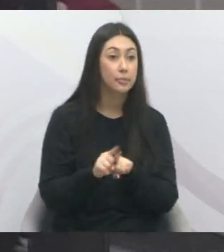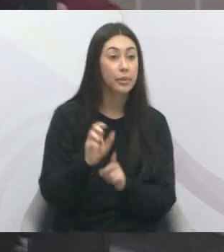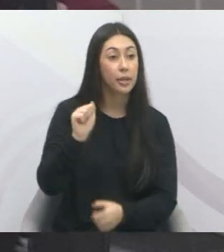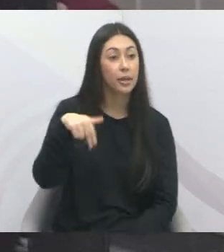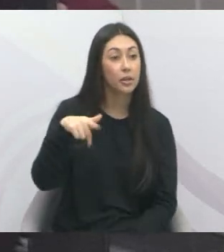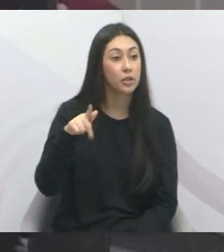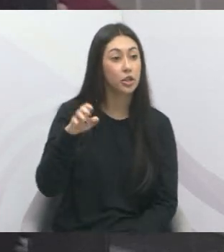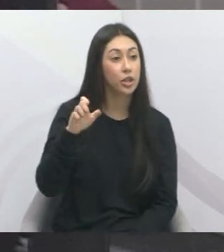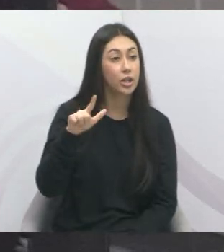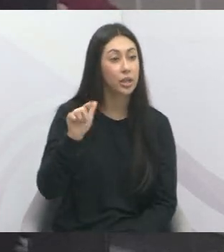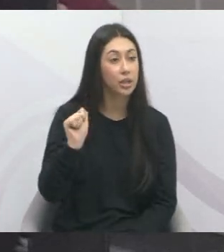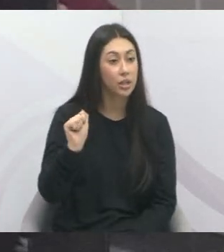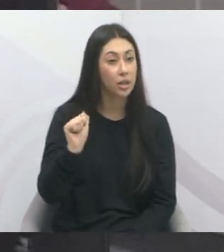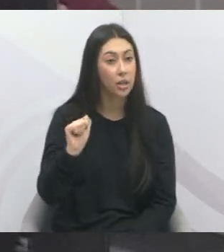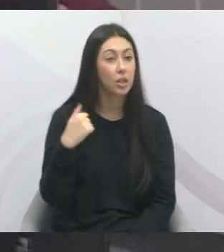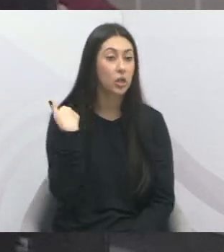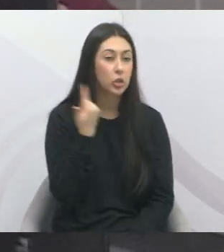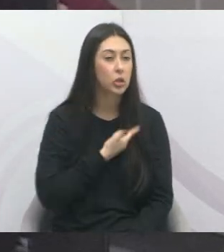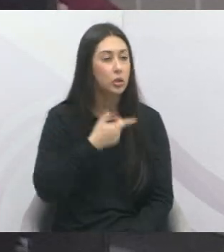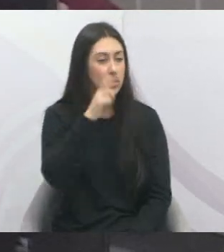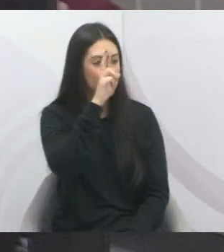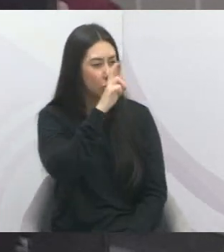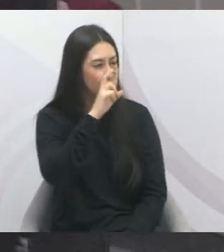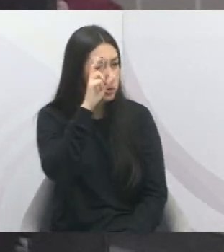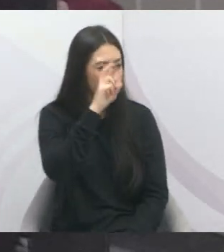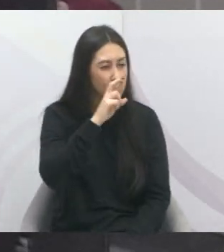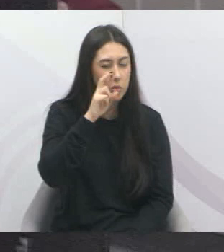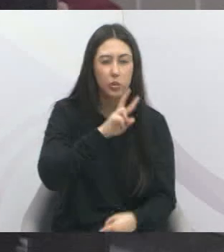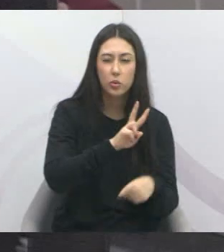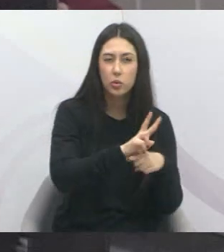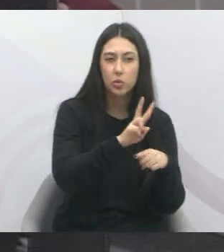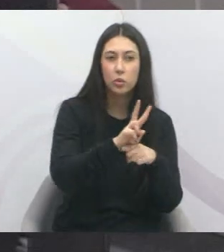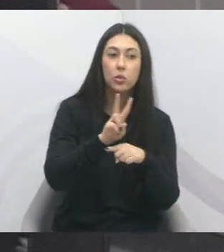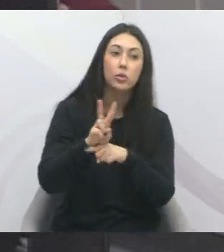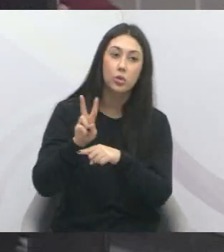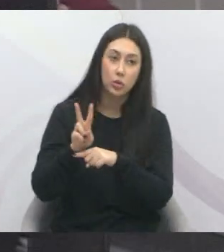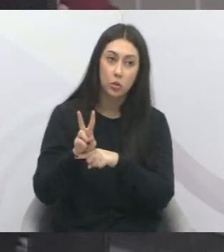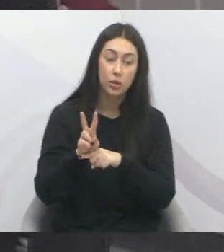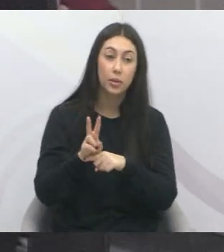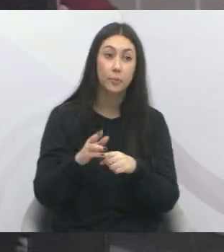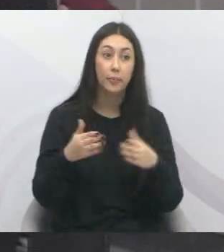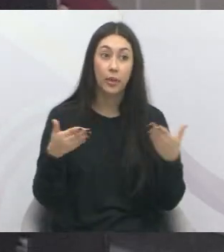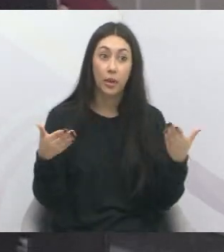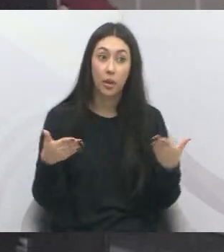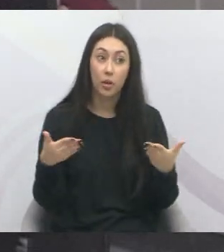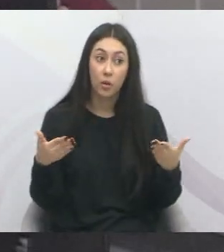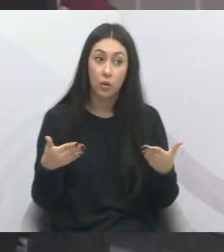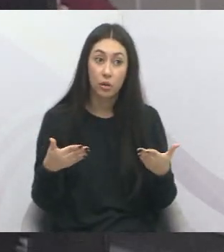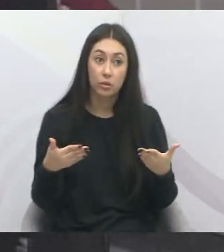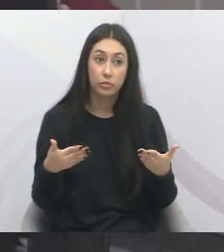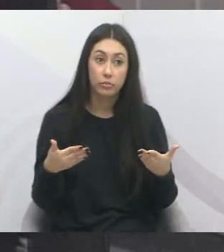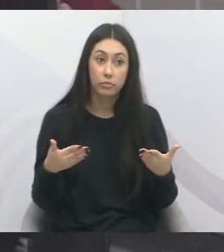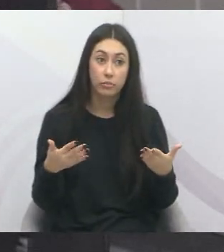Ângela, que é a nossa supervisora ali, que cuida de tudo. Agora,